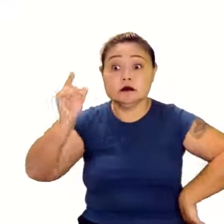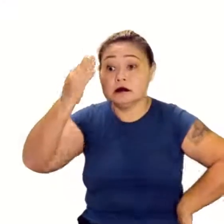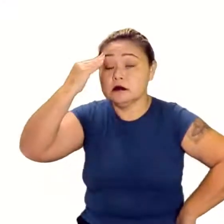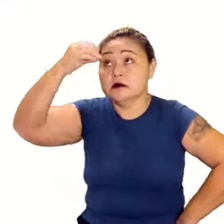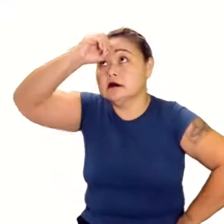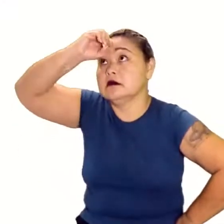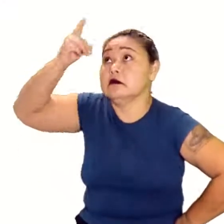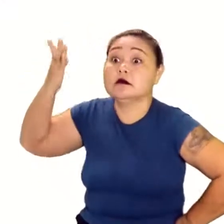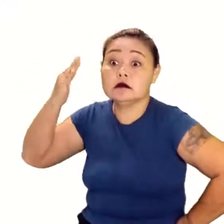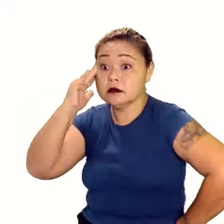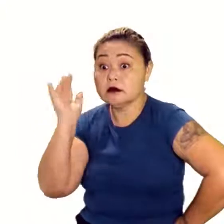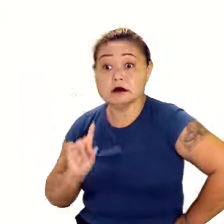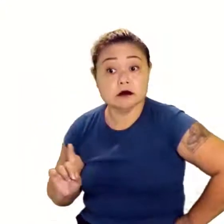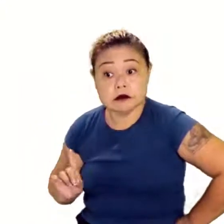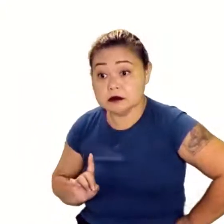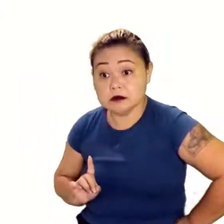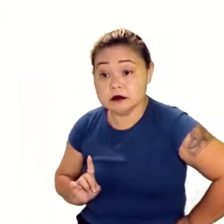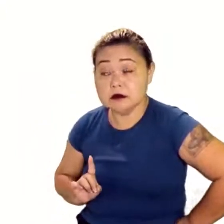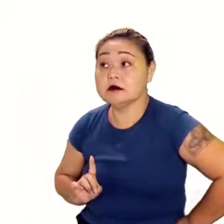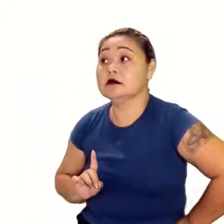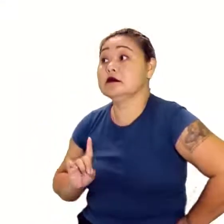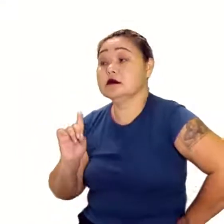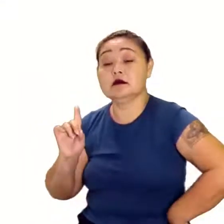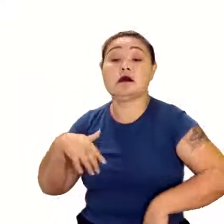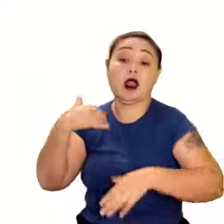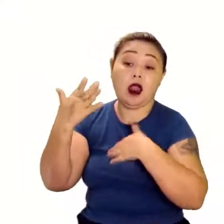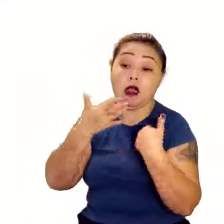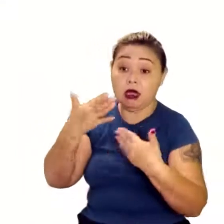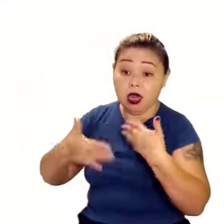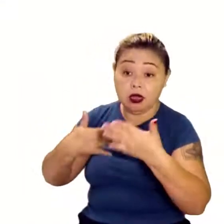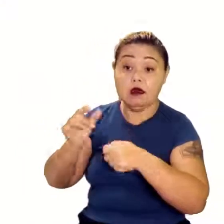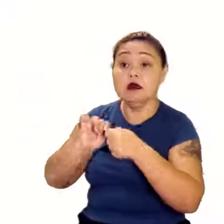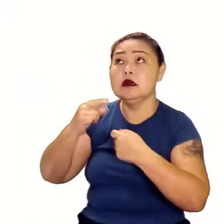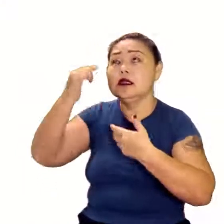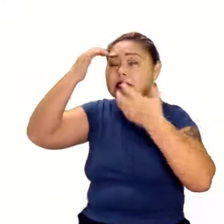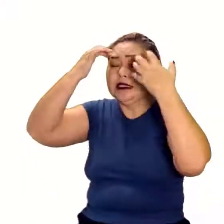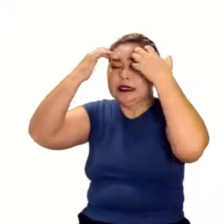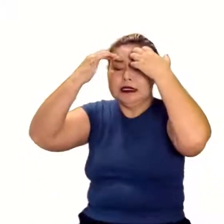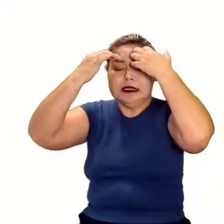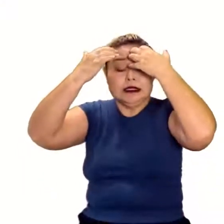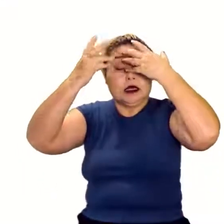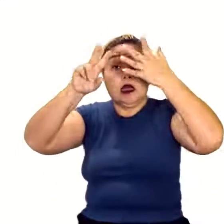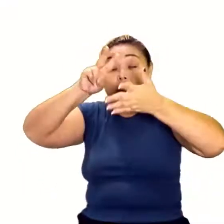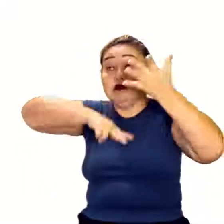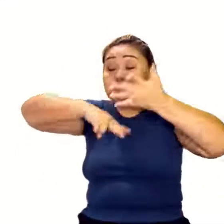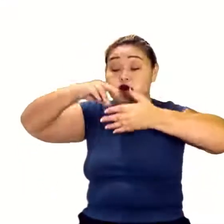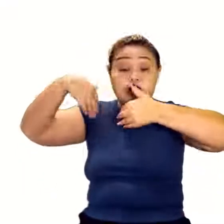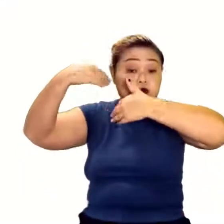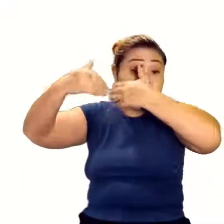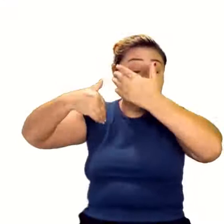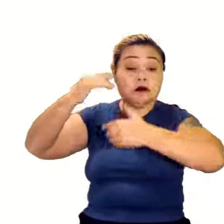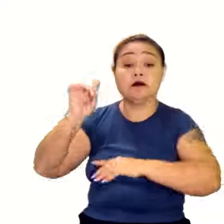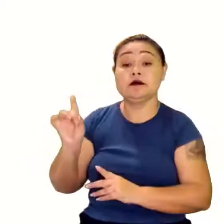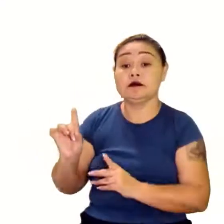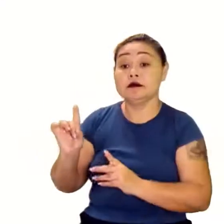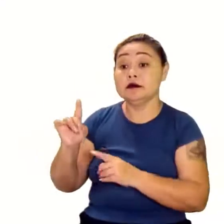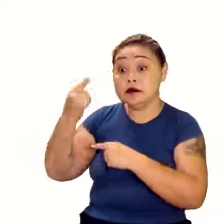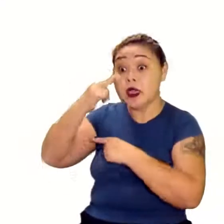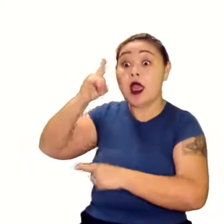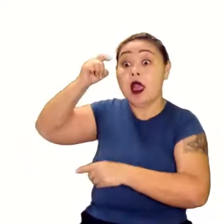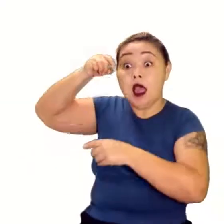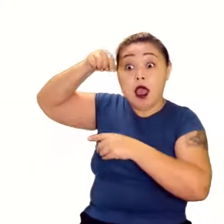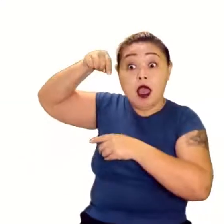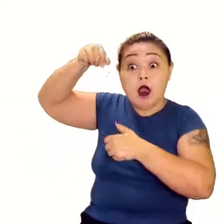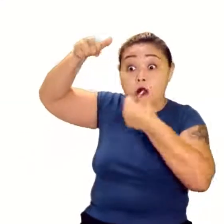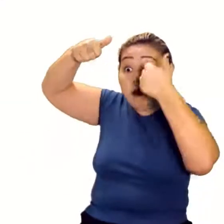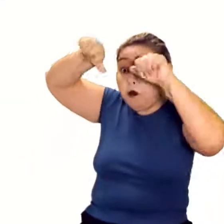o senhor falou. Não, nossa. O senhor leu aí e na minha cabeça não fluiu nada. Não processou. Não. E agora vai ficar